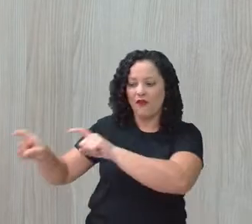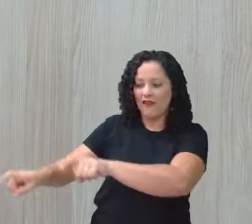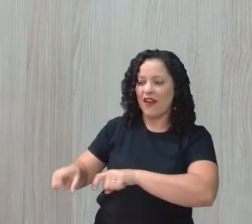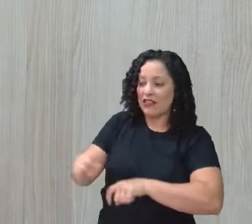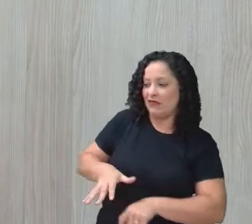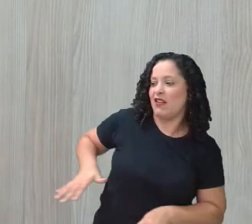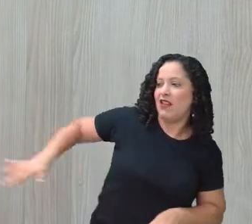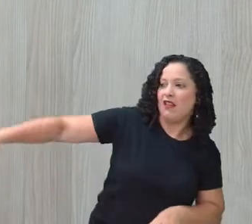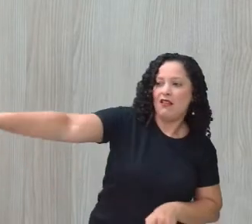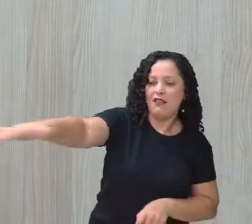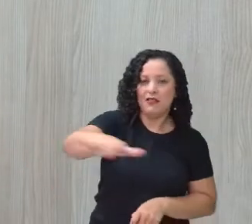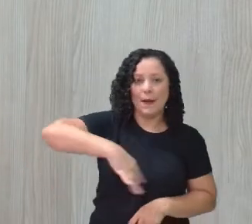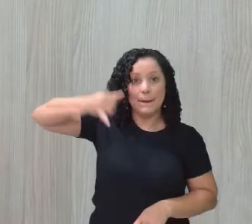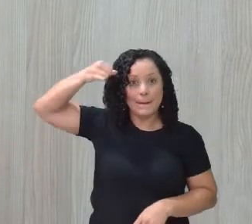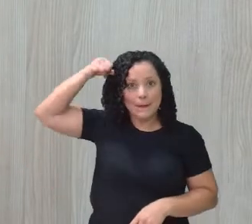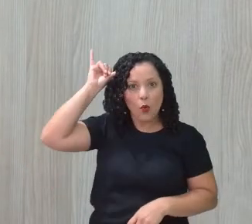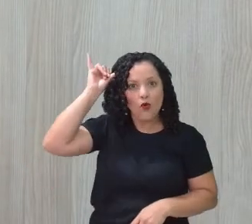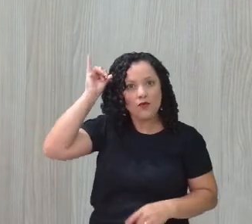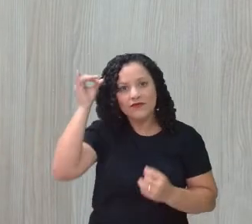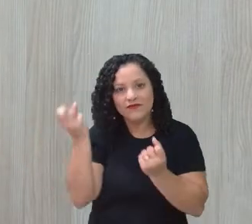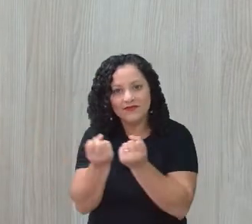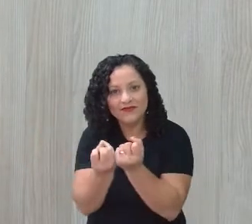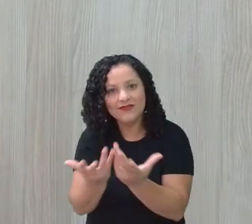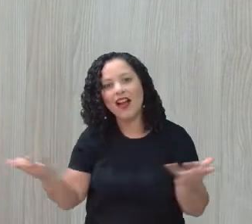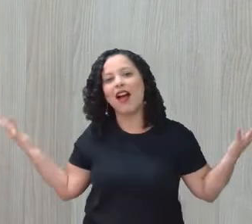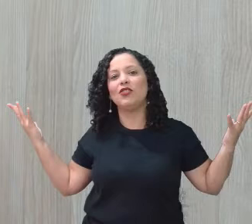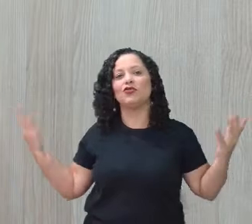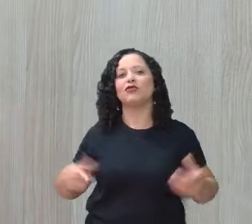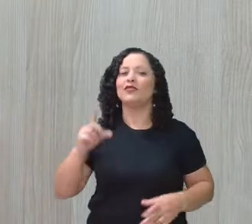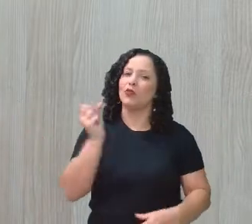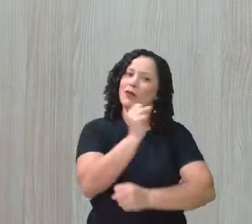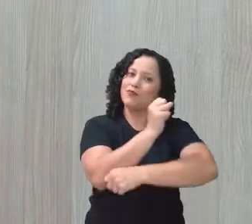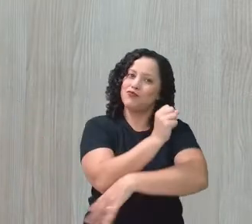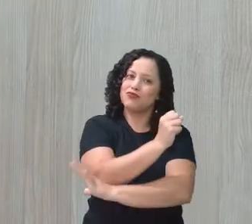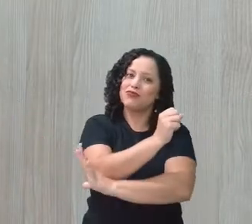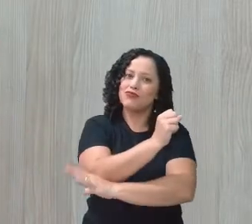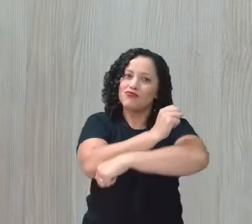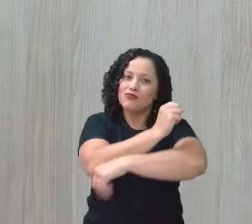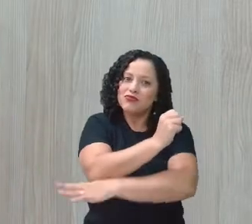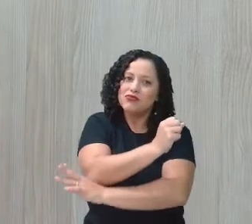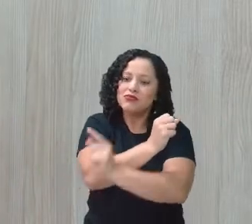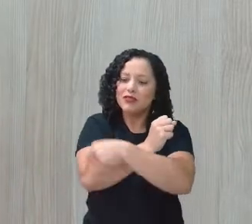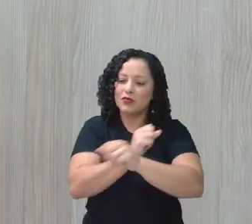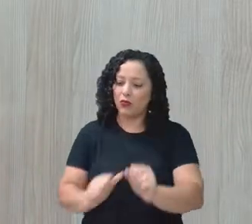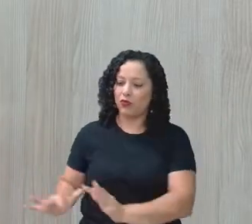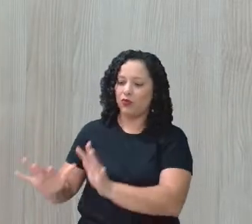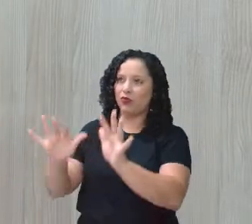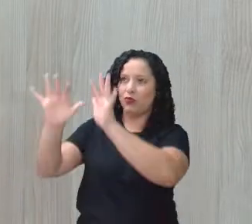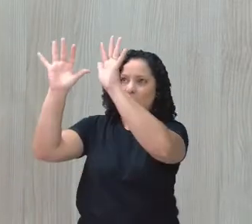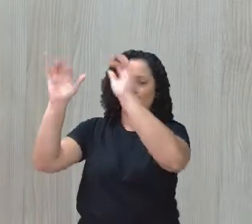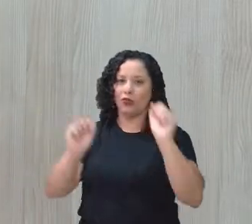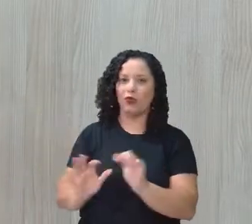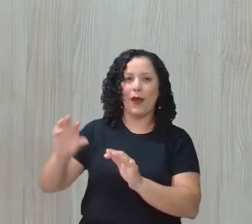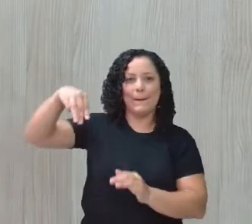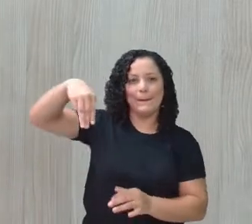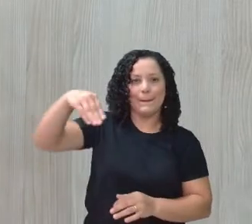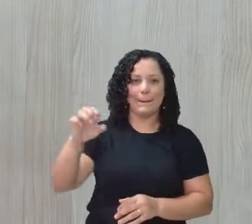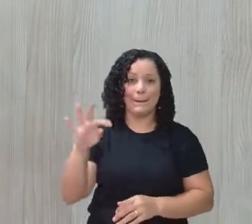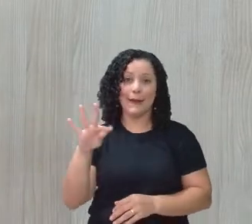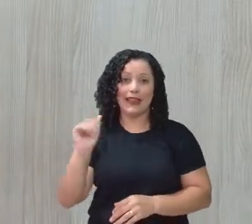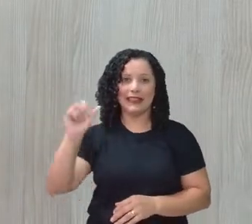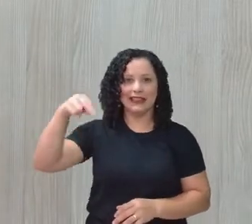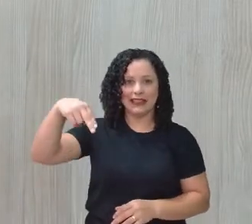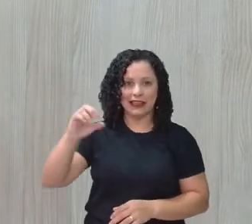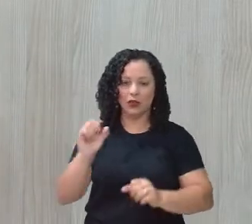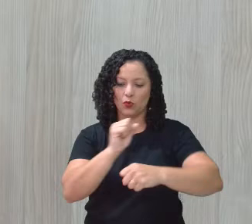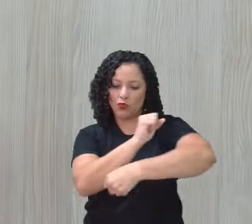a impactar. E o metano, ele dura mais tempo na atmosfera, Gilson. Então, Sim, o impacto do metano